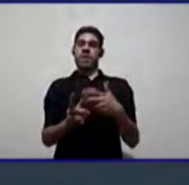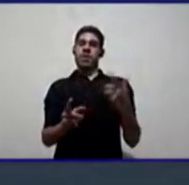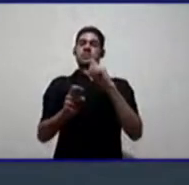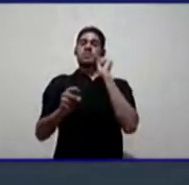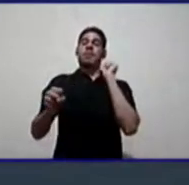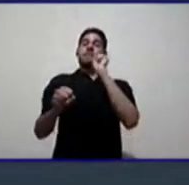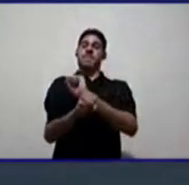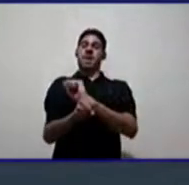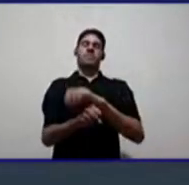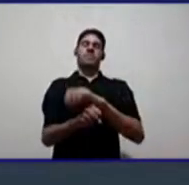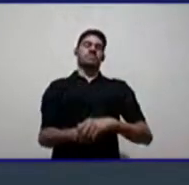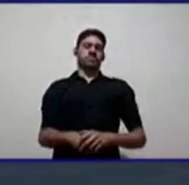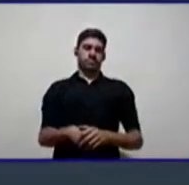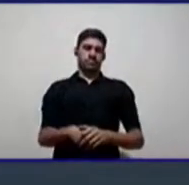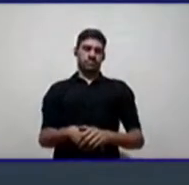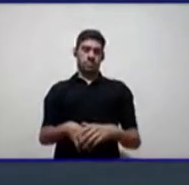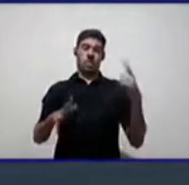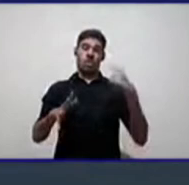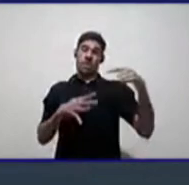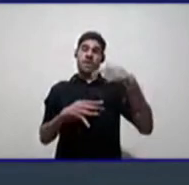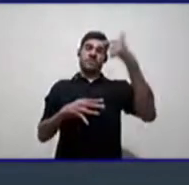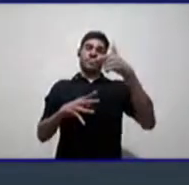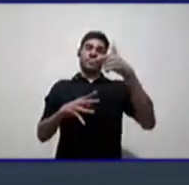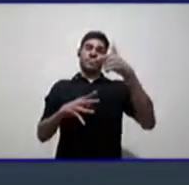suspensão. Então, o parágrafo 2º do artigo